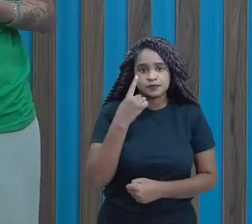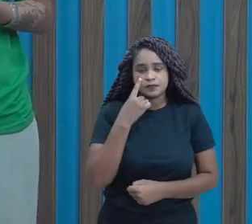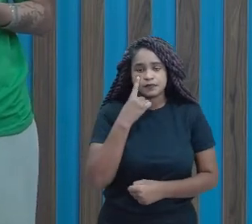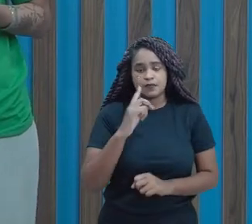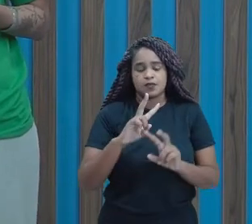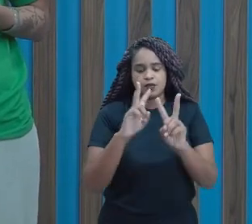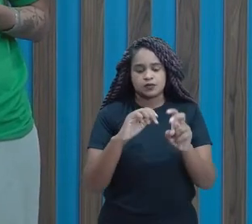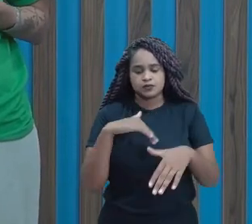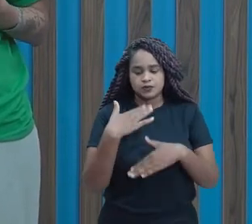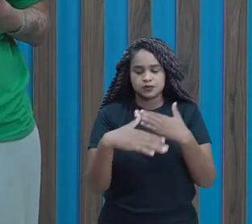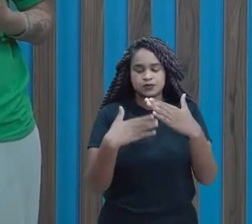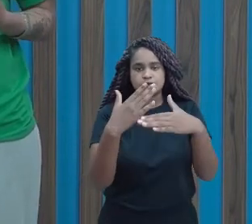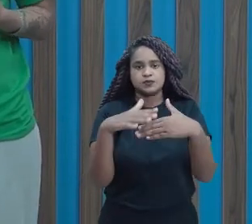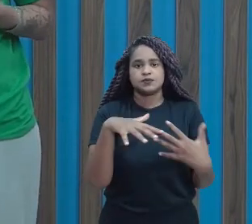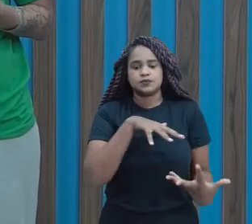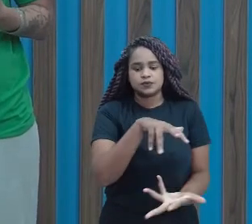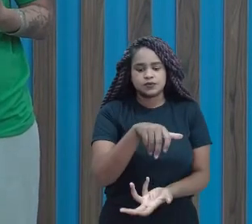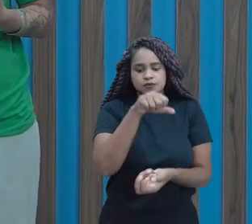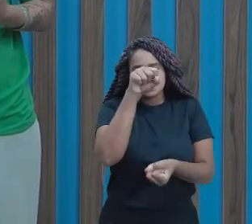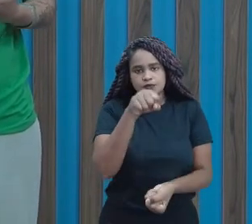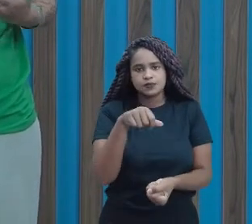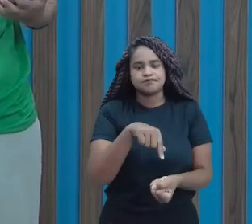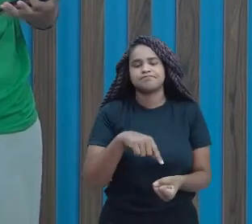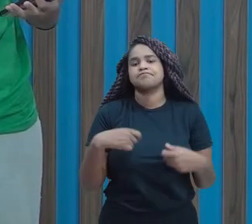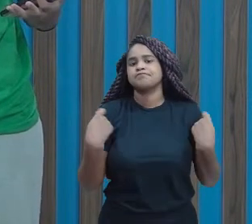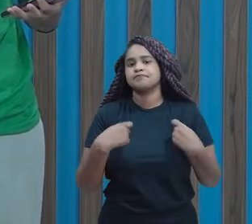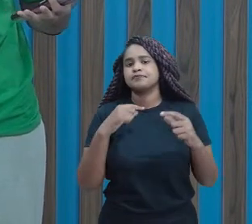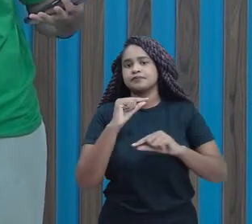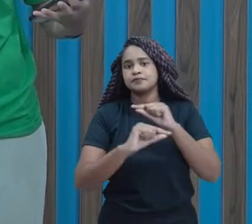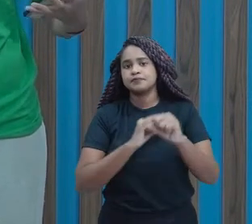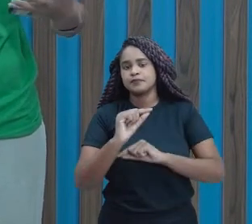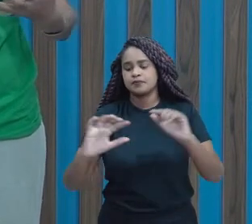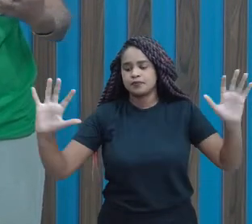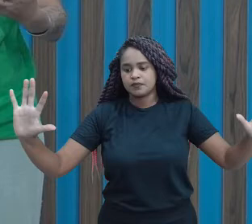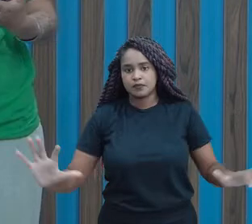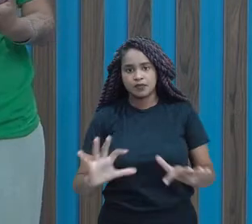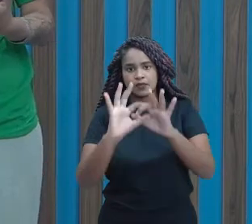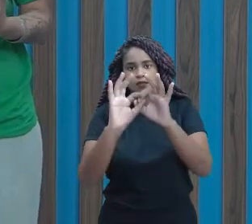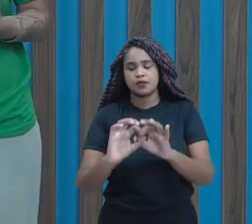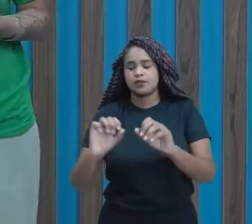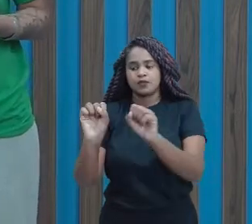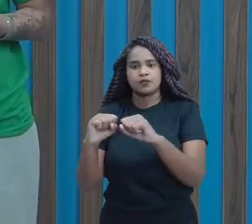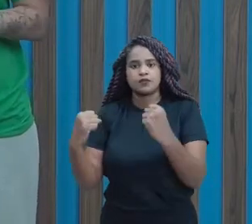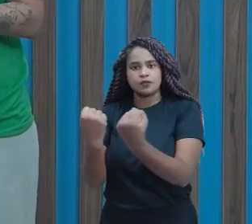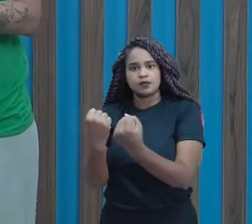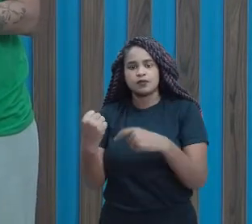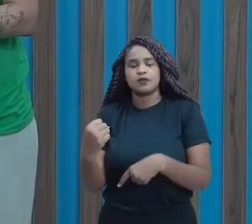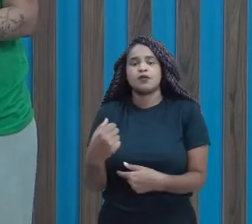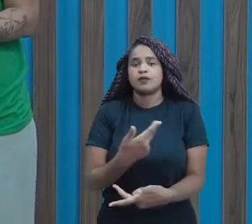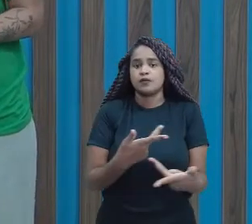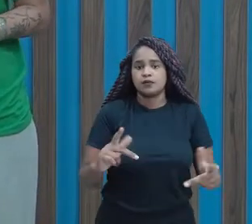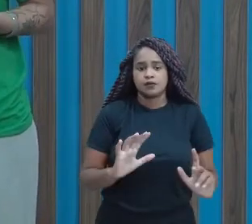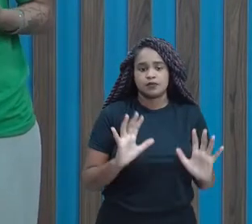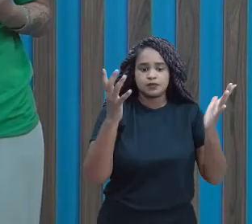desenvolvimento sustentável, de sustentabilidade, a gente precisa unir, né? São questões ambientais, questões